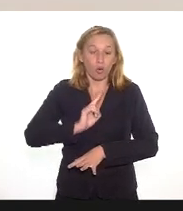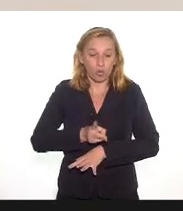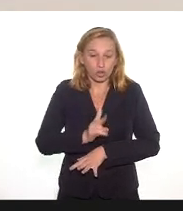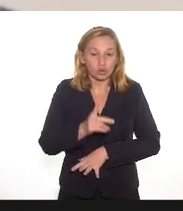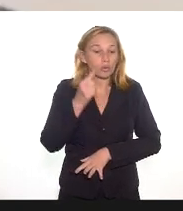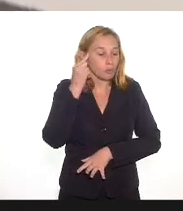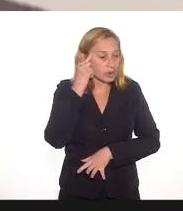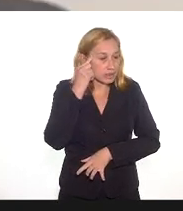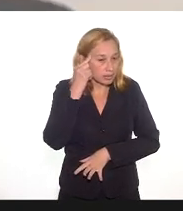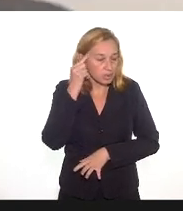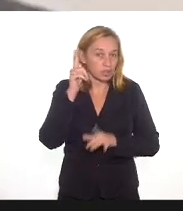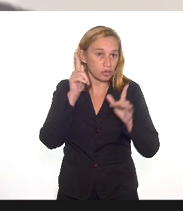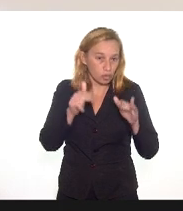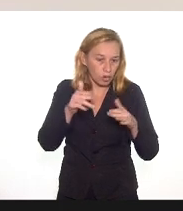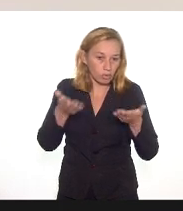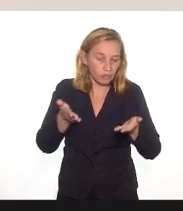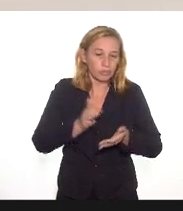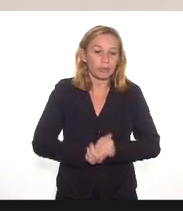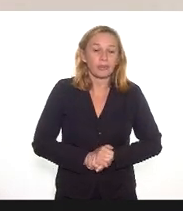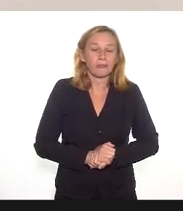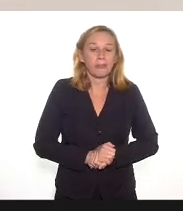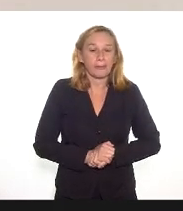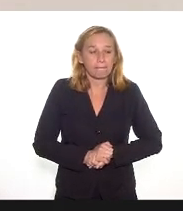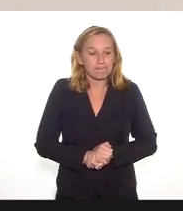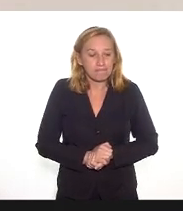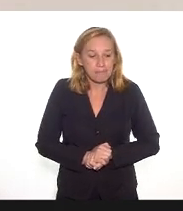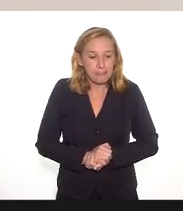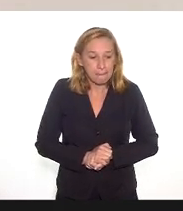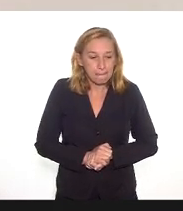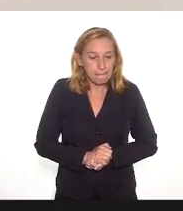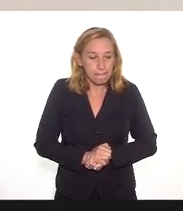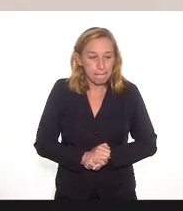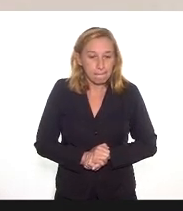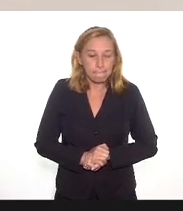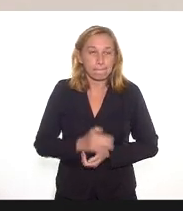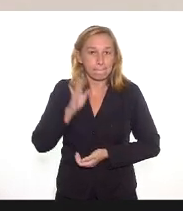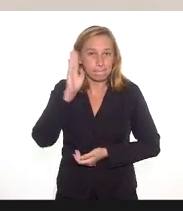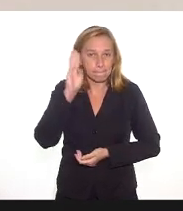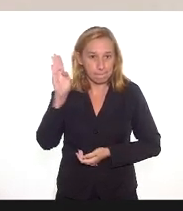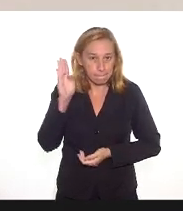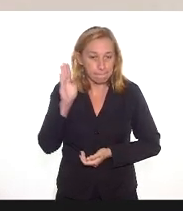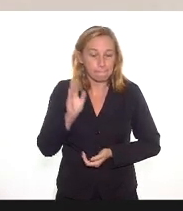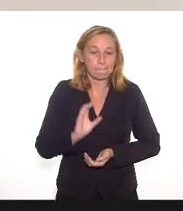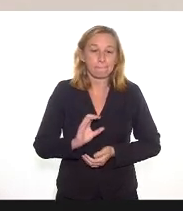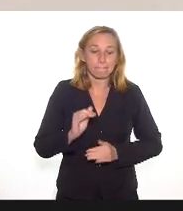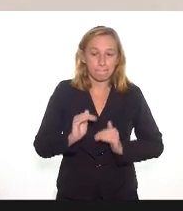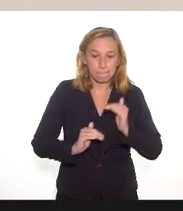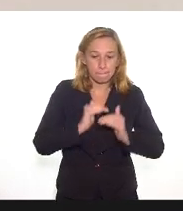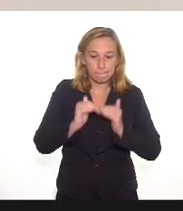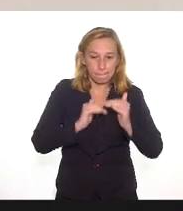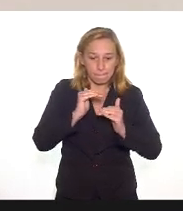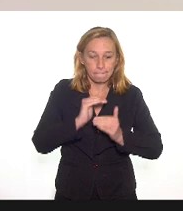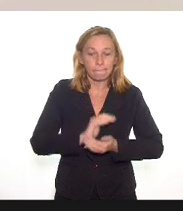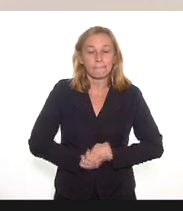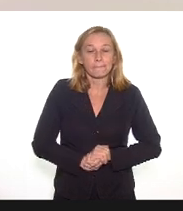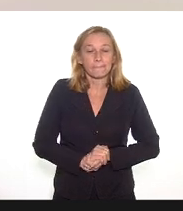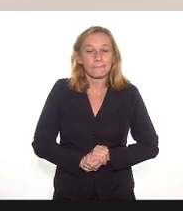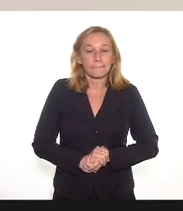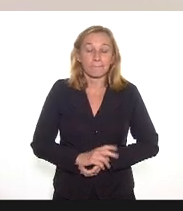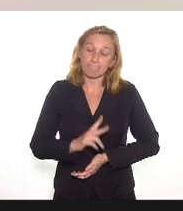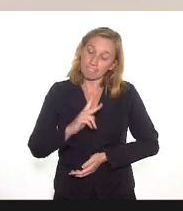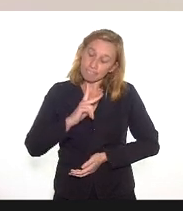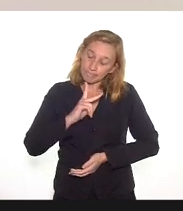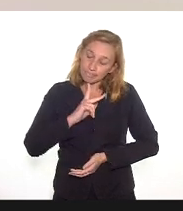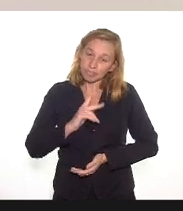pensamento desenvolvimentista, ele é uma peça fundamental de desenvolvimento. Em